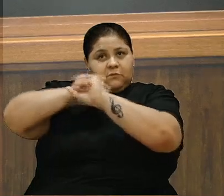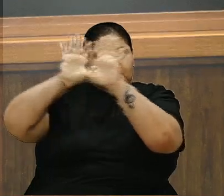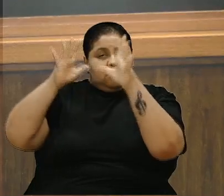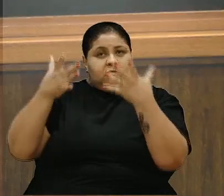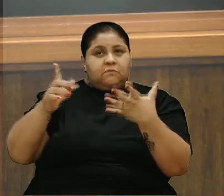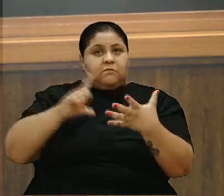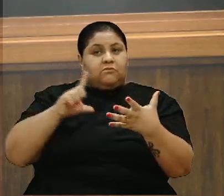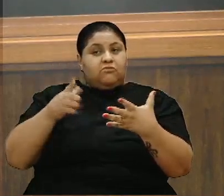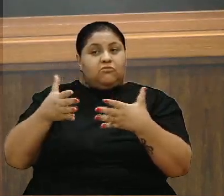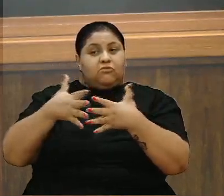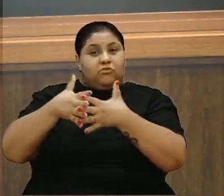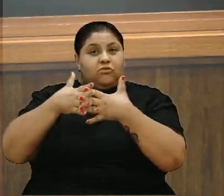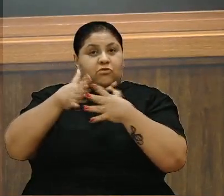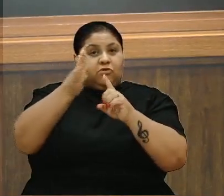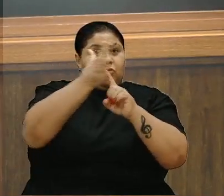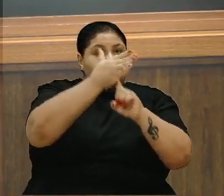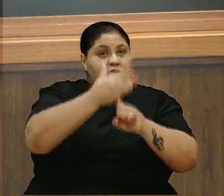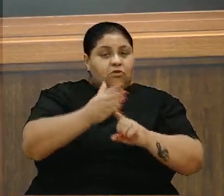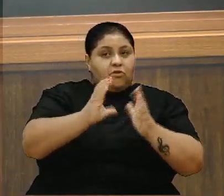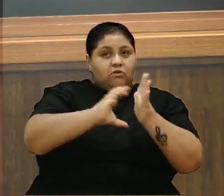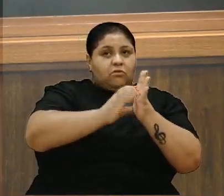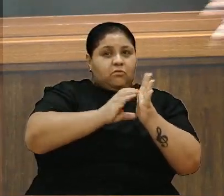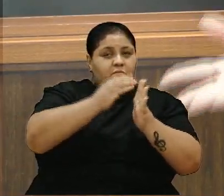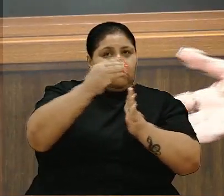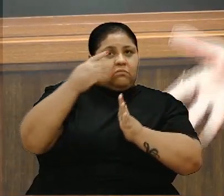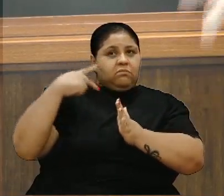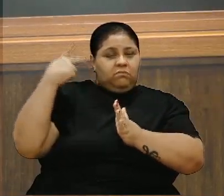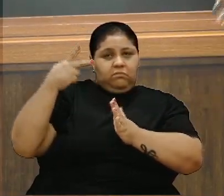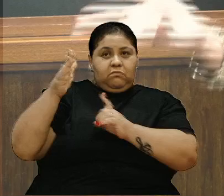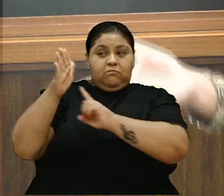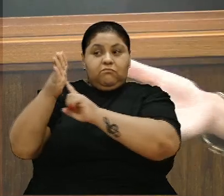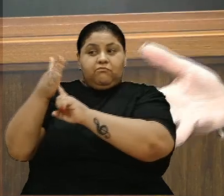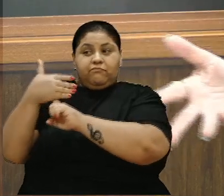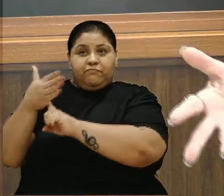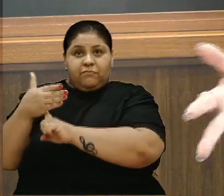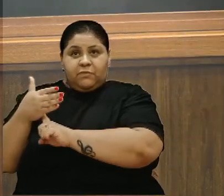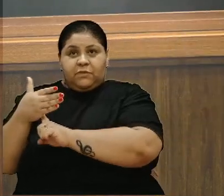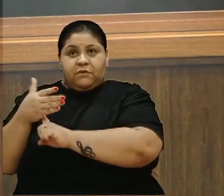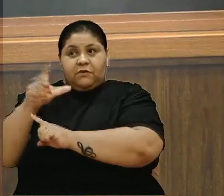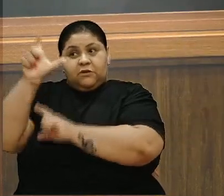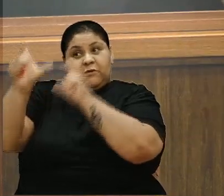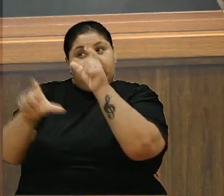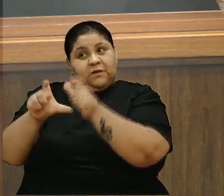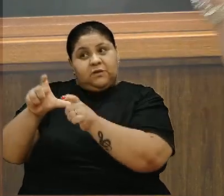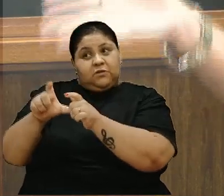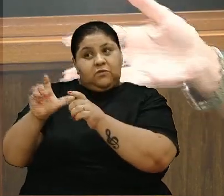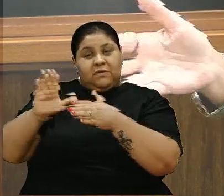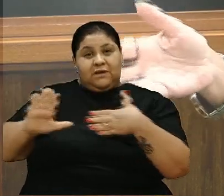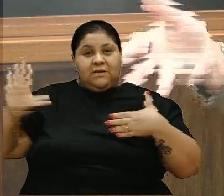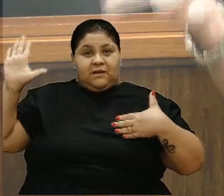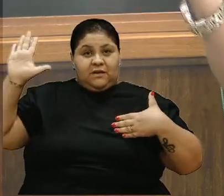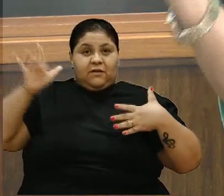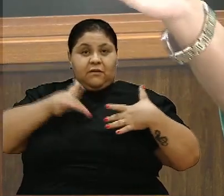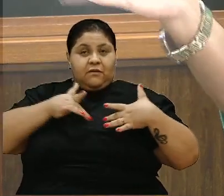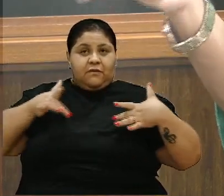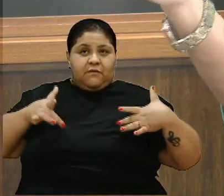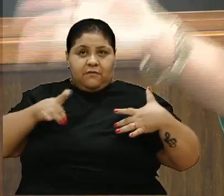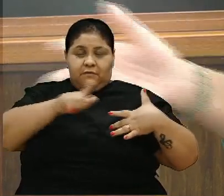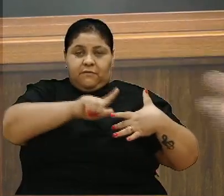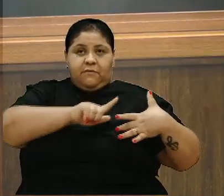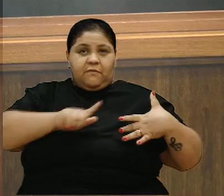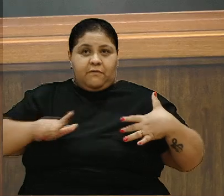para confundir bandeira de partido político com bandeira de candidato do governo